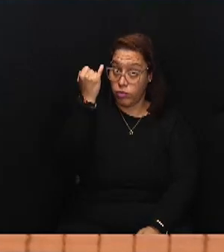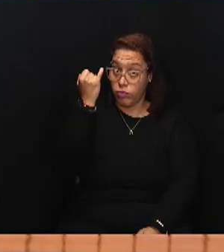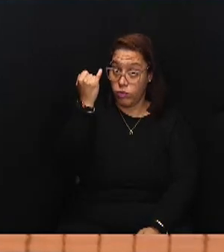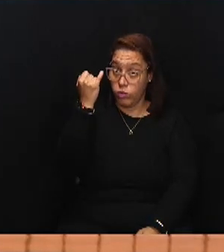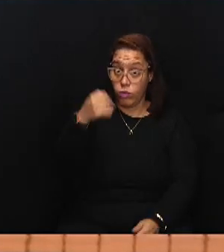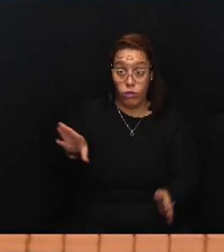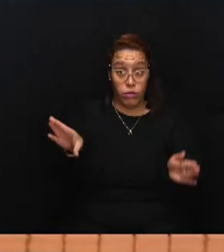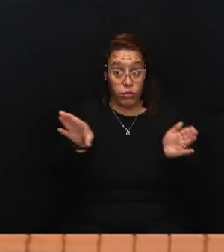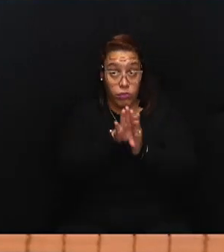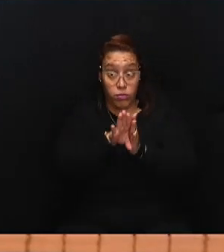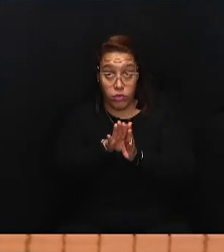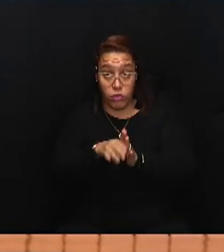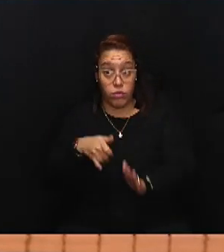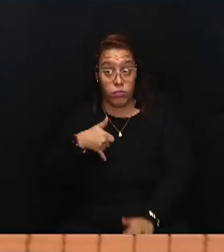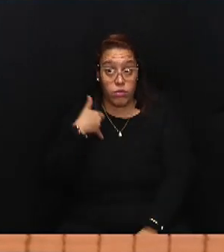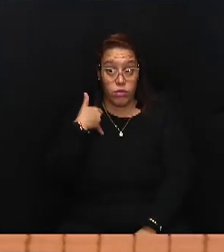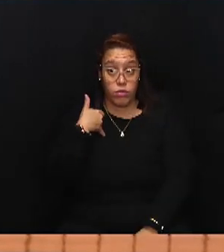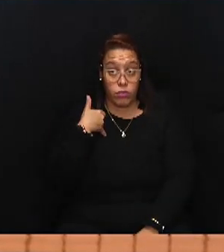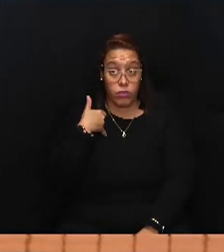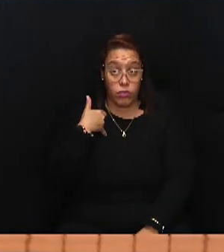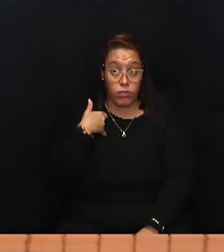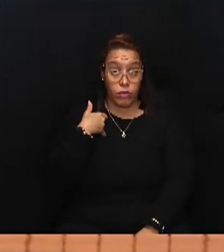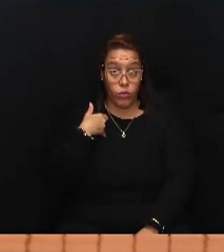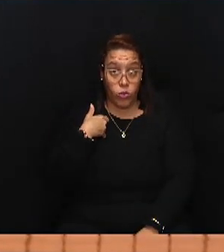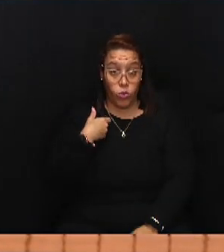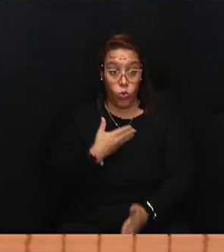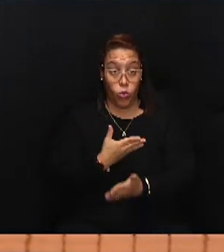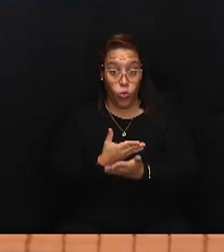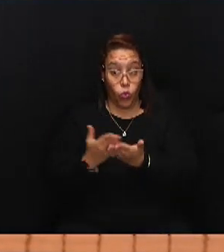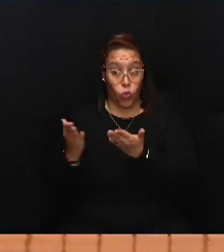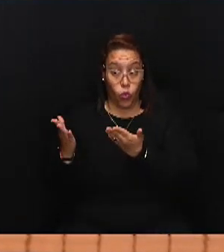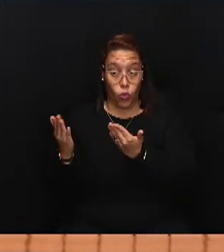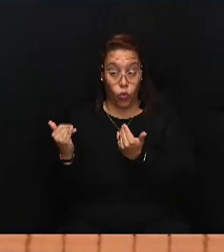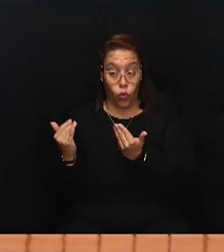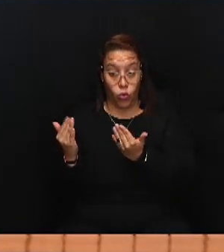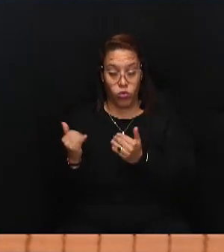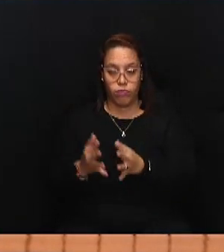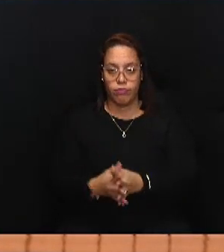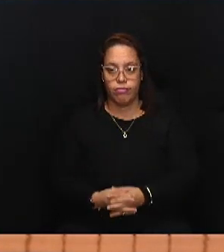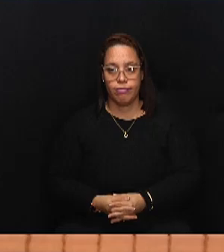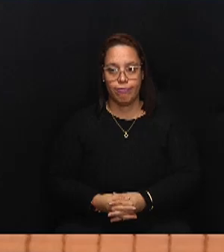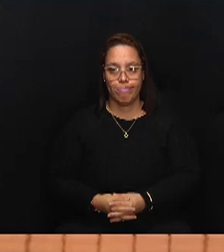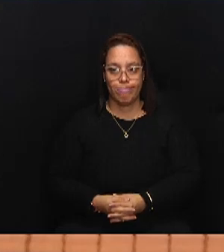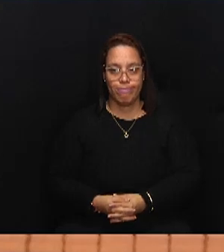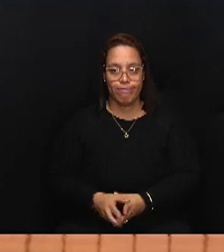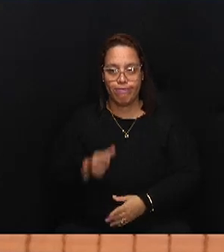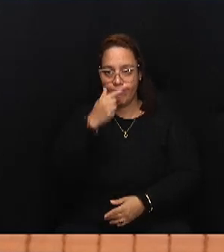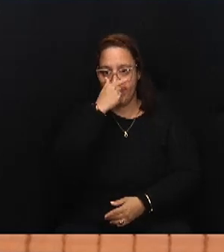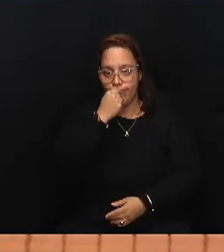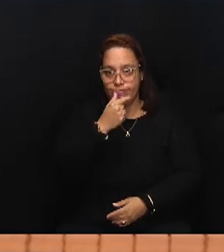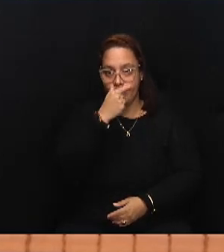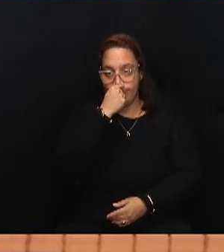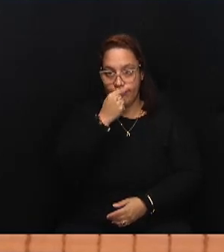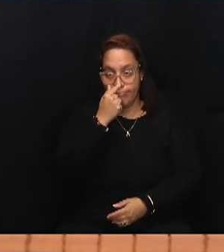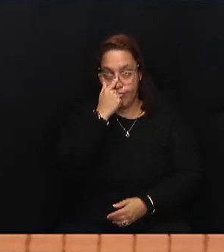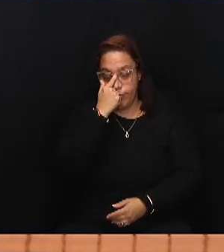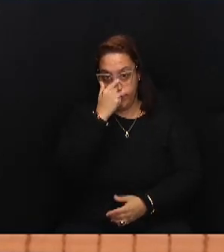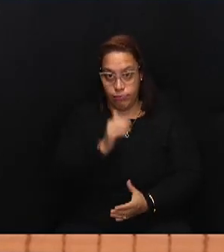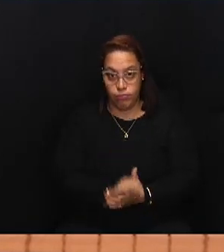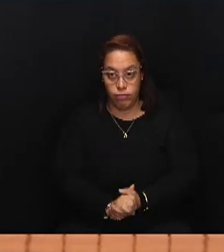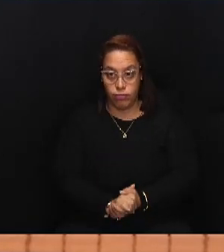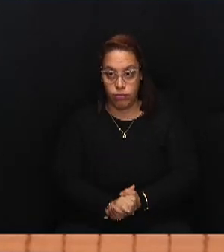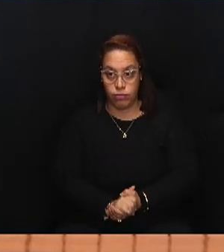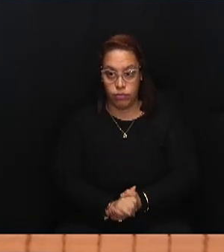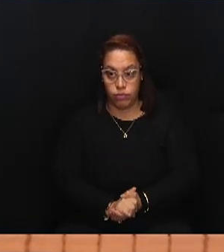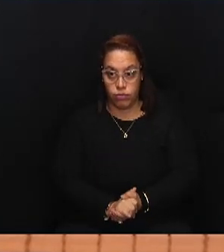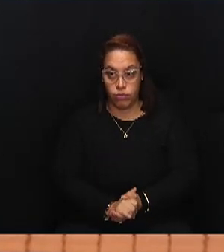você chega à sua idade, a importância que você passou para as pessoas mais jovens. Então, Roberto, e isso tem sentido, que às vezes você vai em reuniões